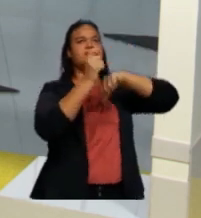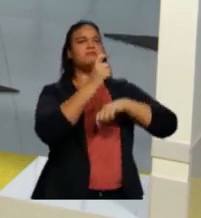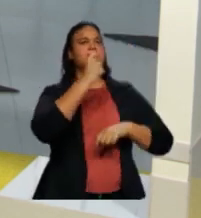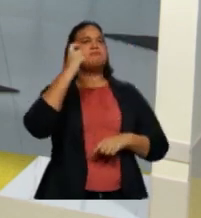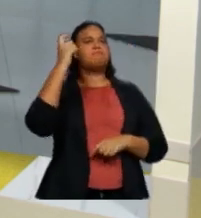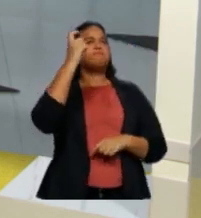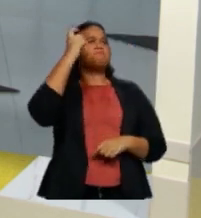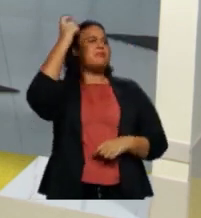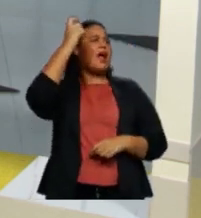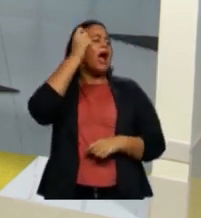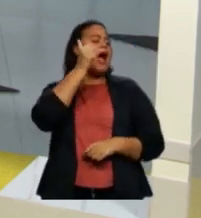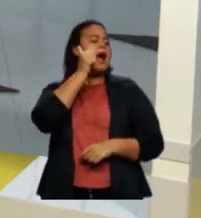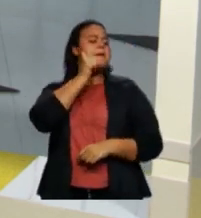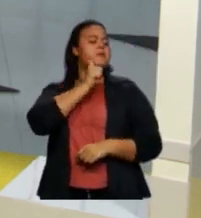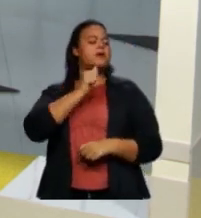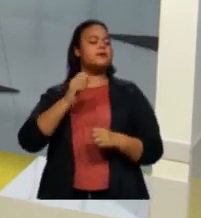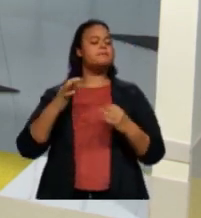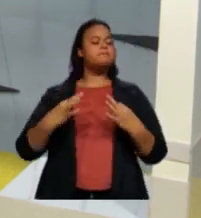uma mulher.